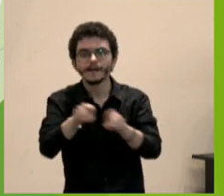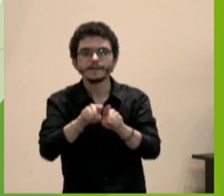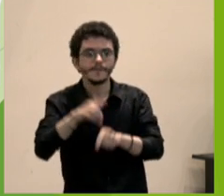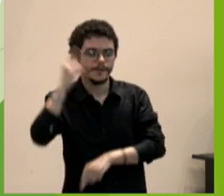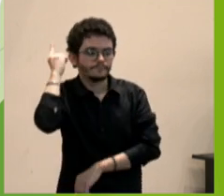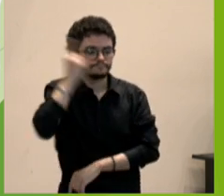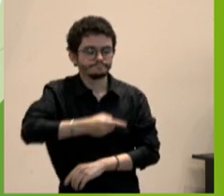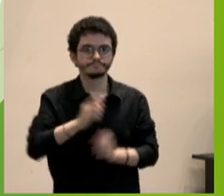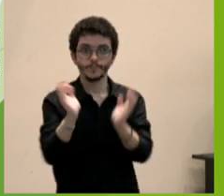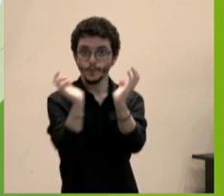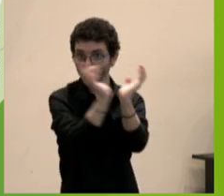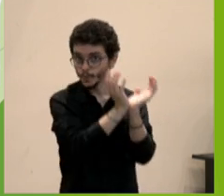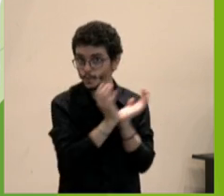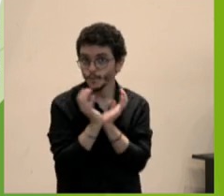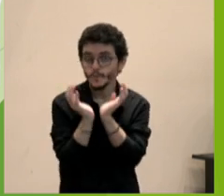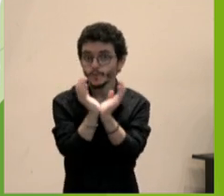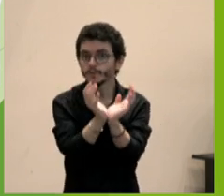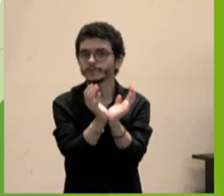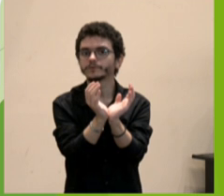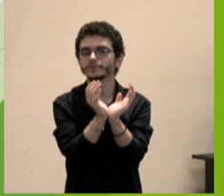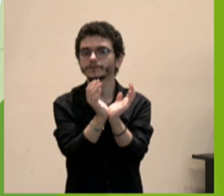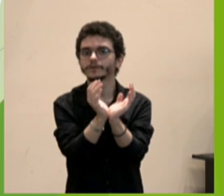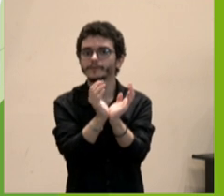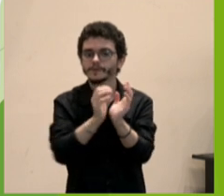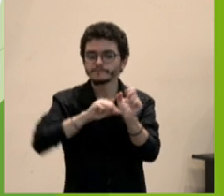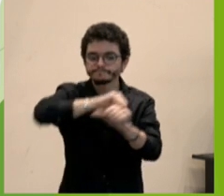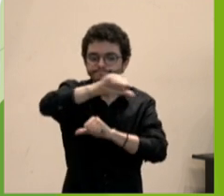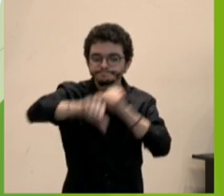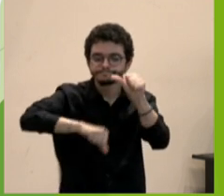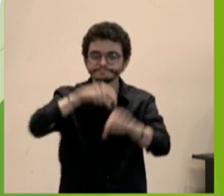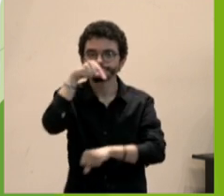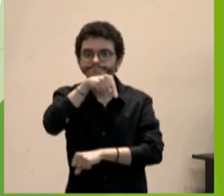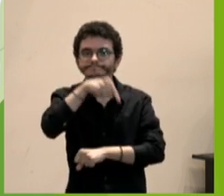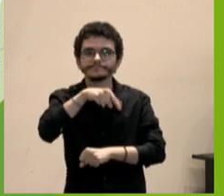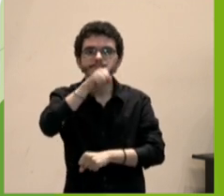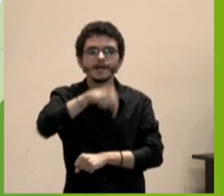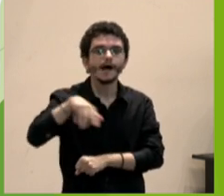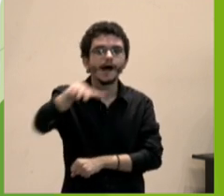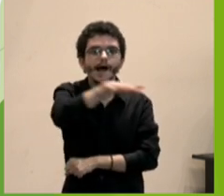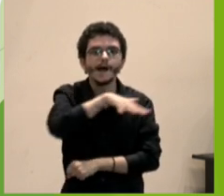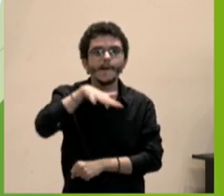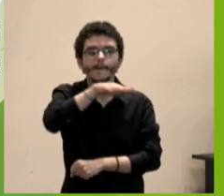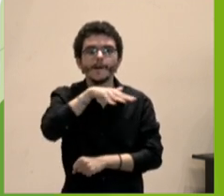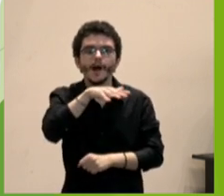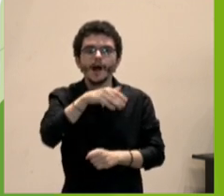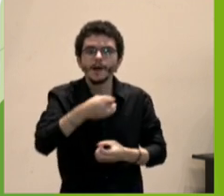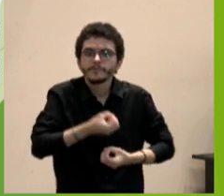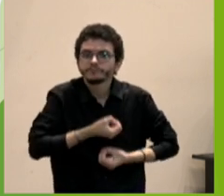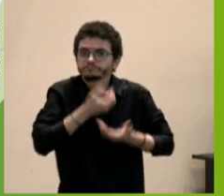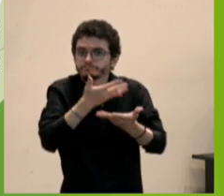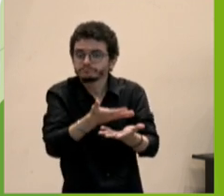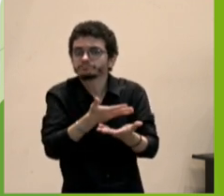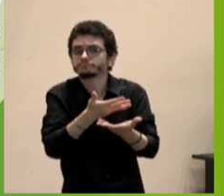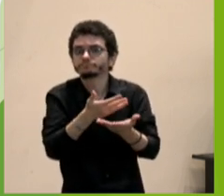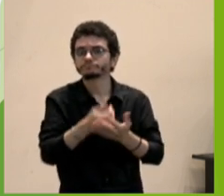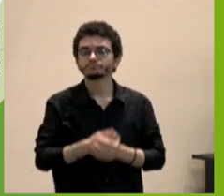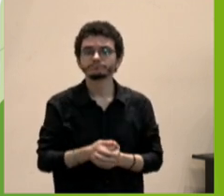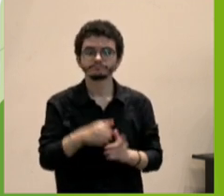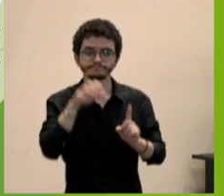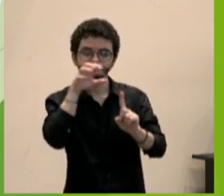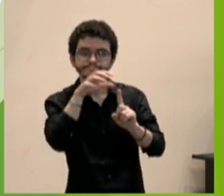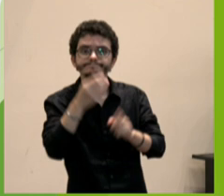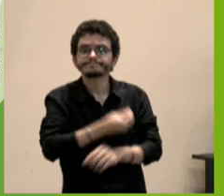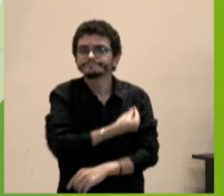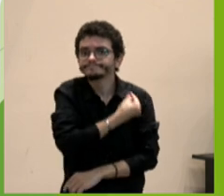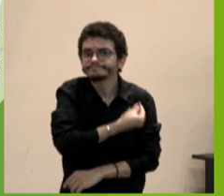decisão coletiva, tornando esse locus em um ambiente propício e fundante para a